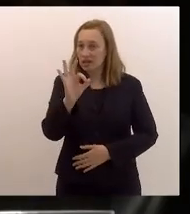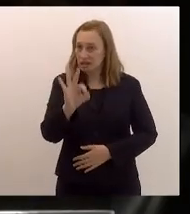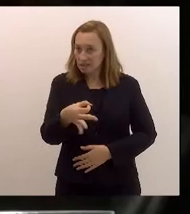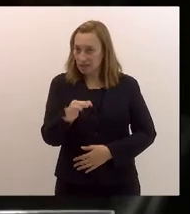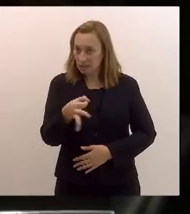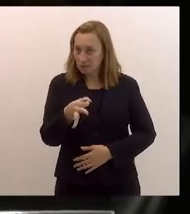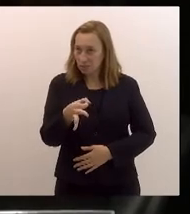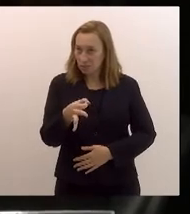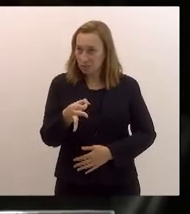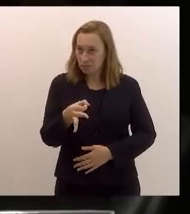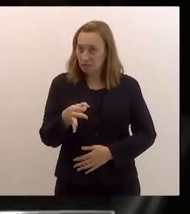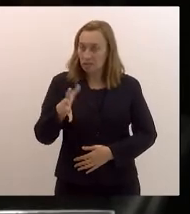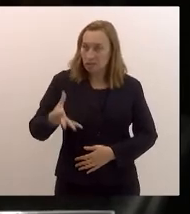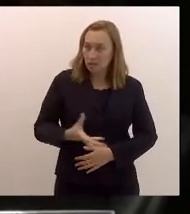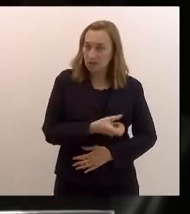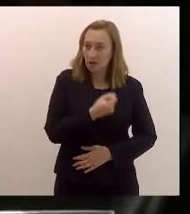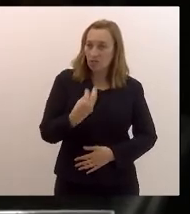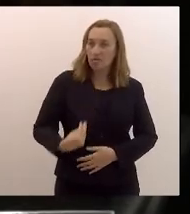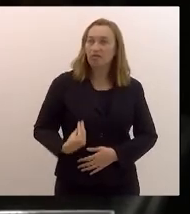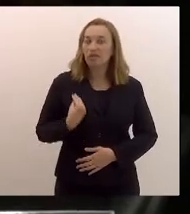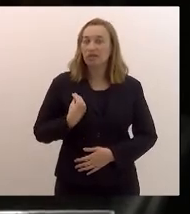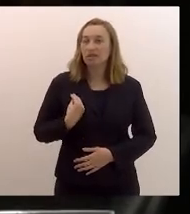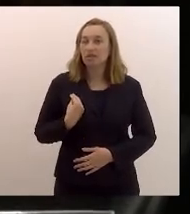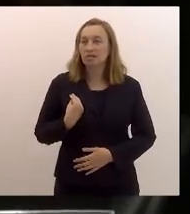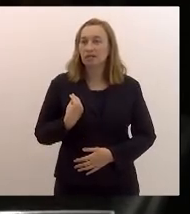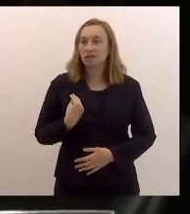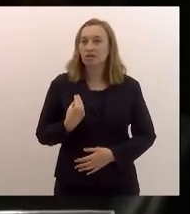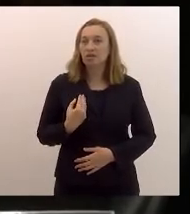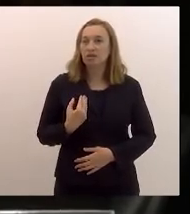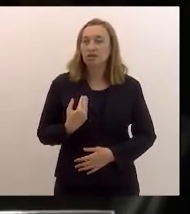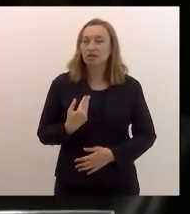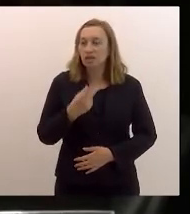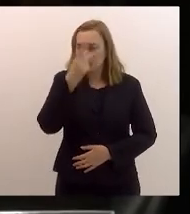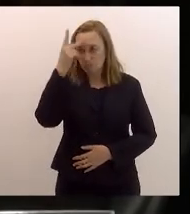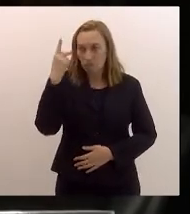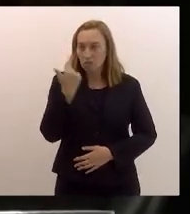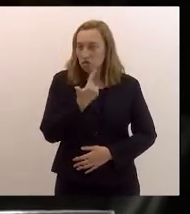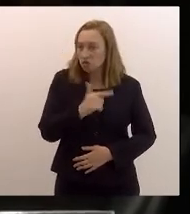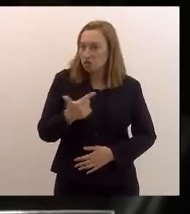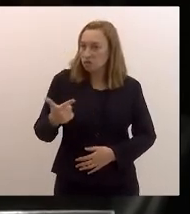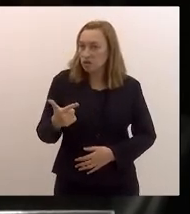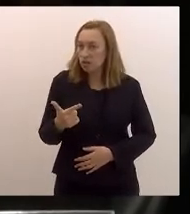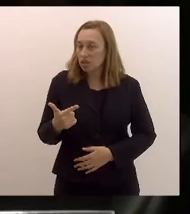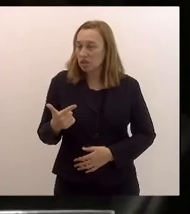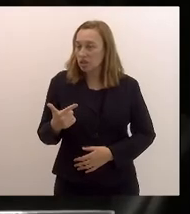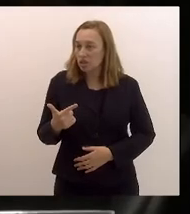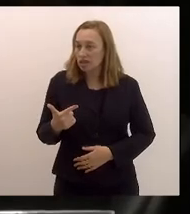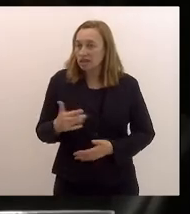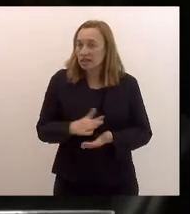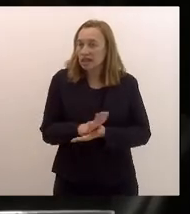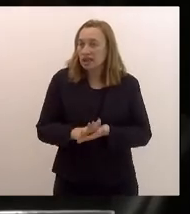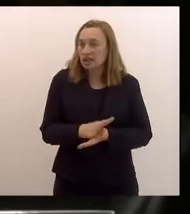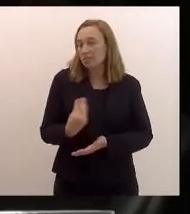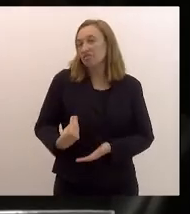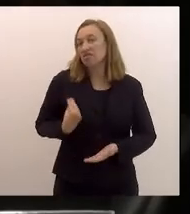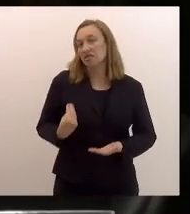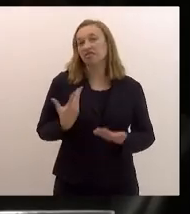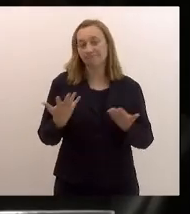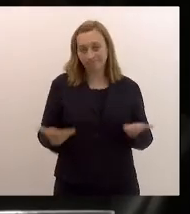fato salvar vida daqueles que não tem o quê para sobreviver